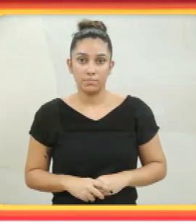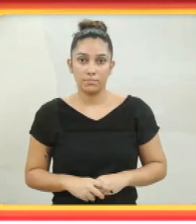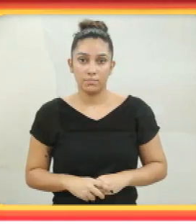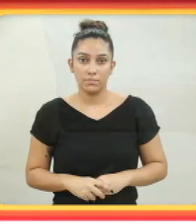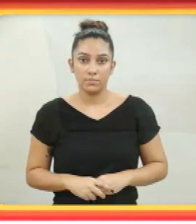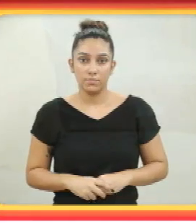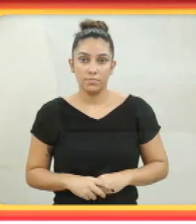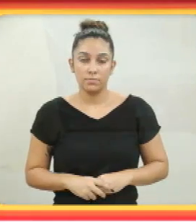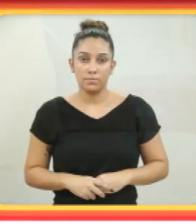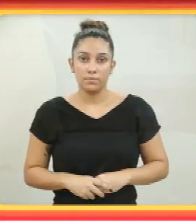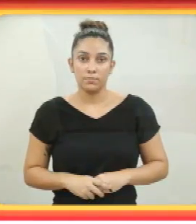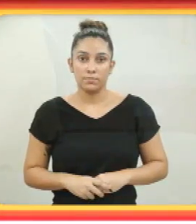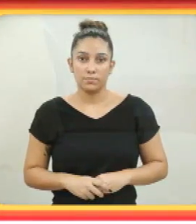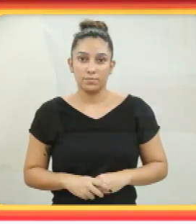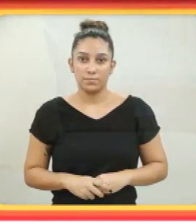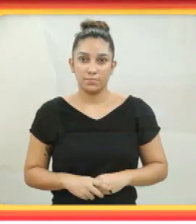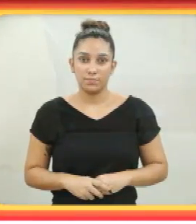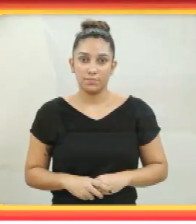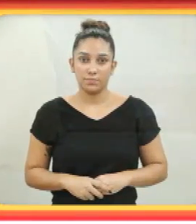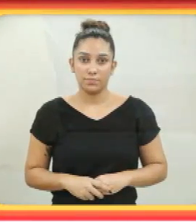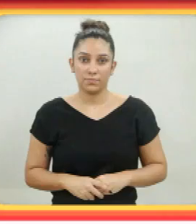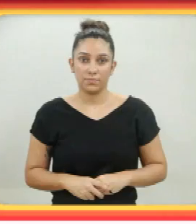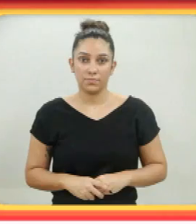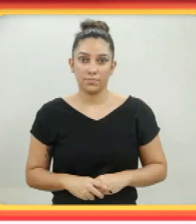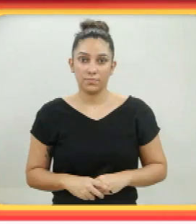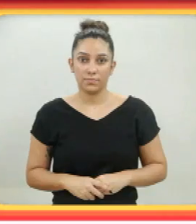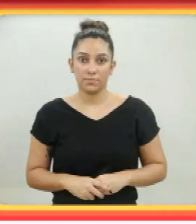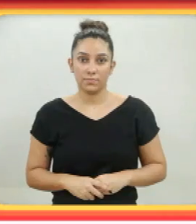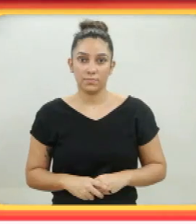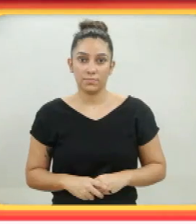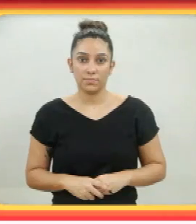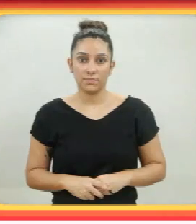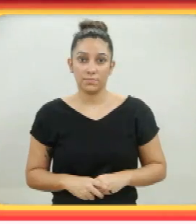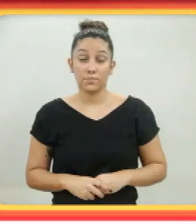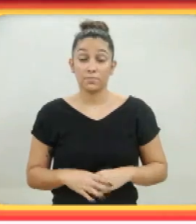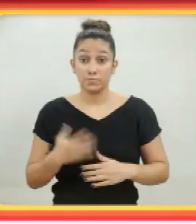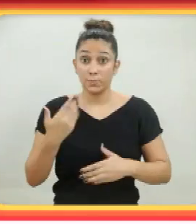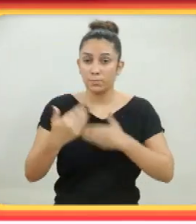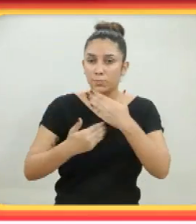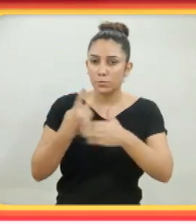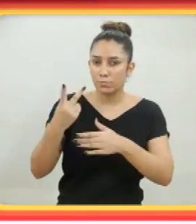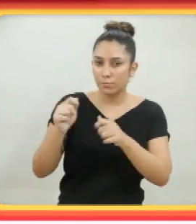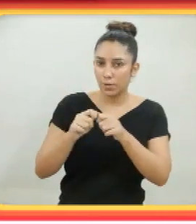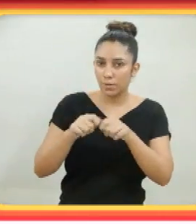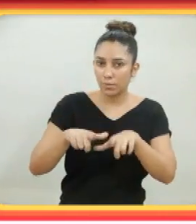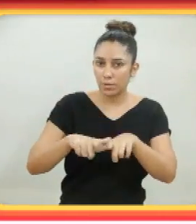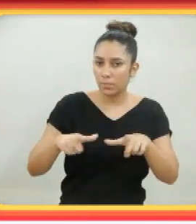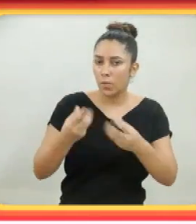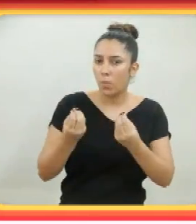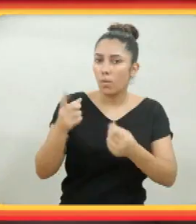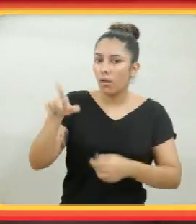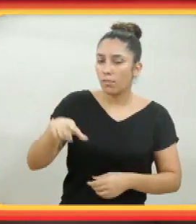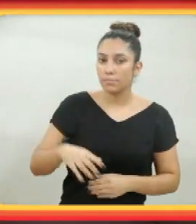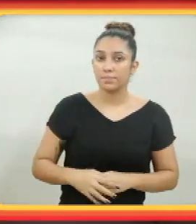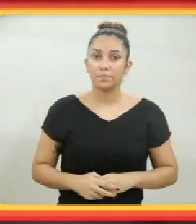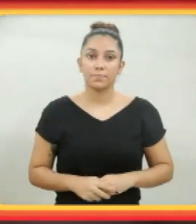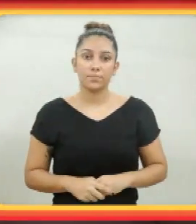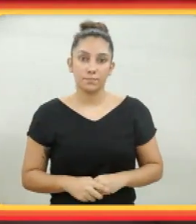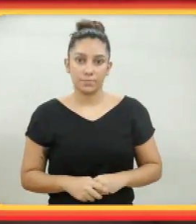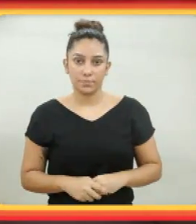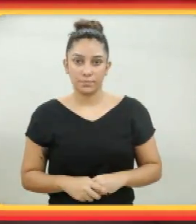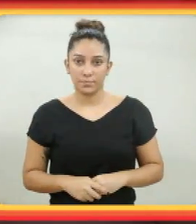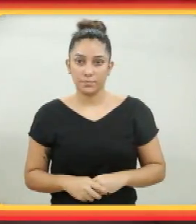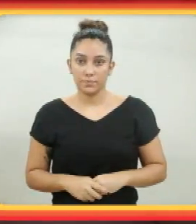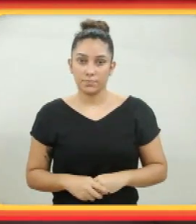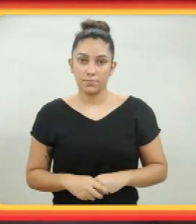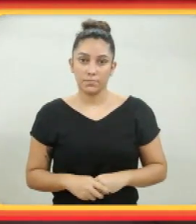palavras quanto das formas e das cores. E o seu processo de fazer os tapetes, como é que é? Os